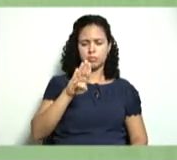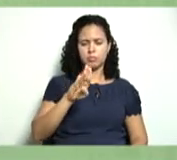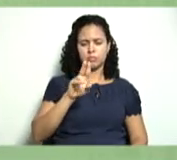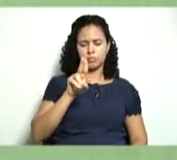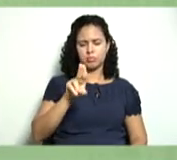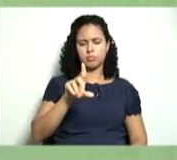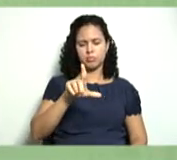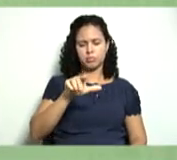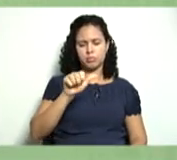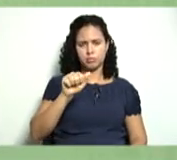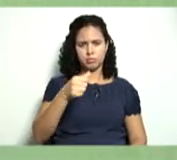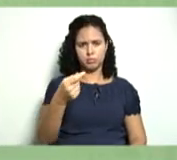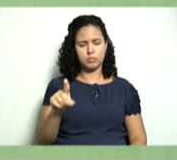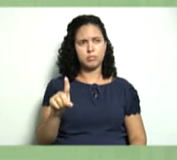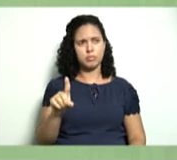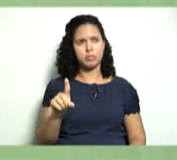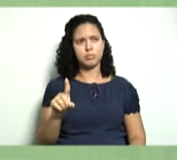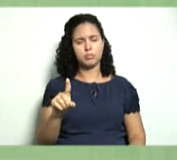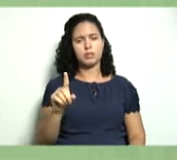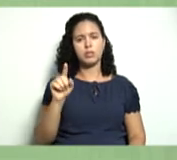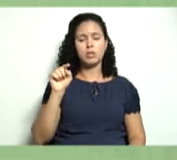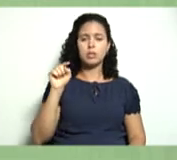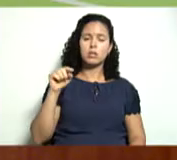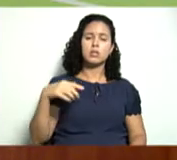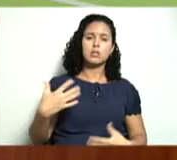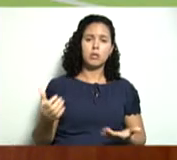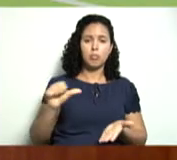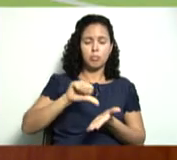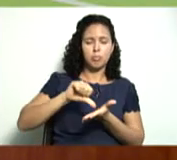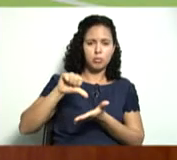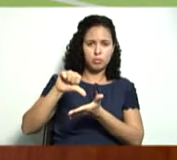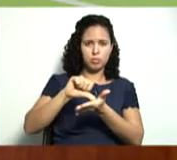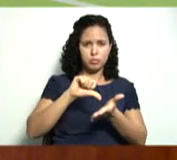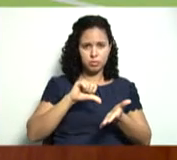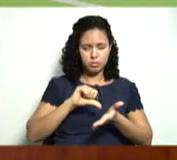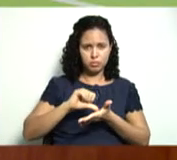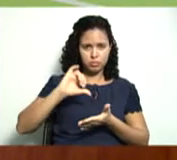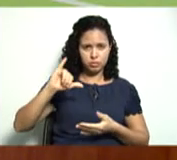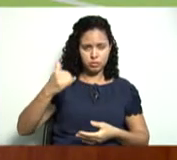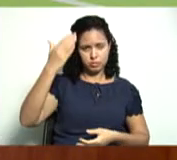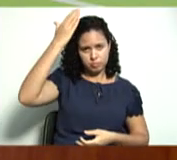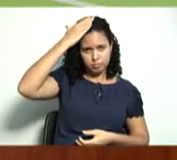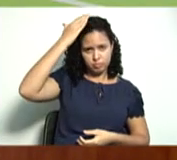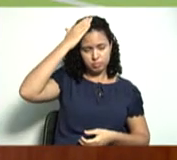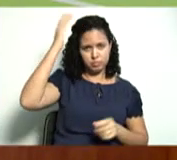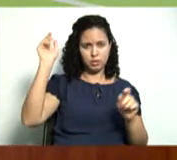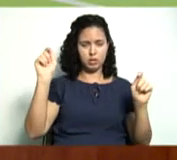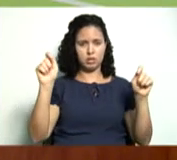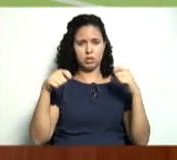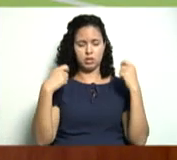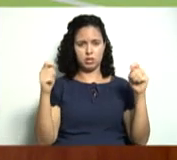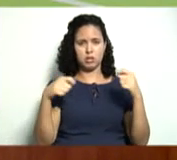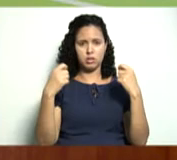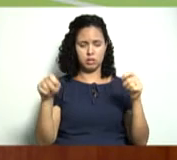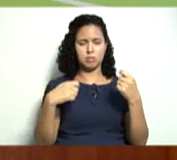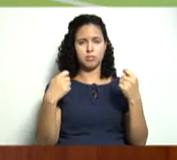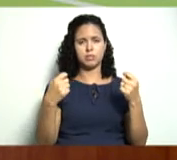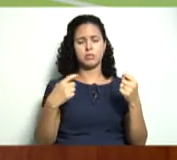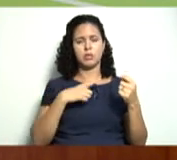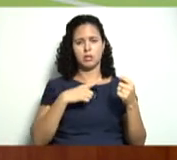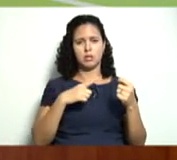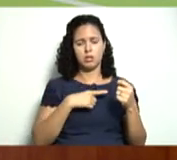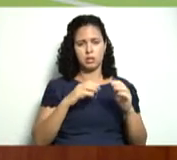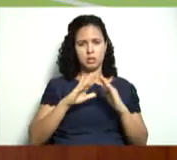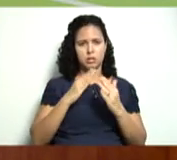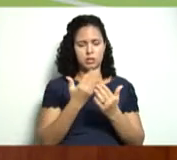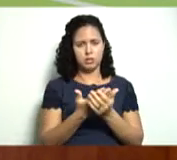professor no chat do pessoal do pólo de ji-paraná e de ariquemes ji-paraná gente tem o pessoal da escola coronel